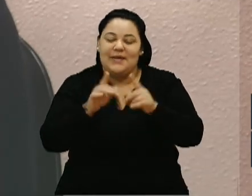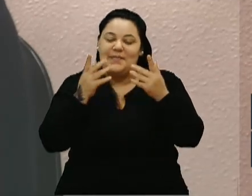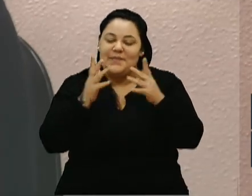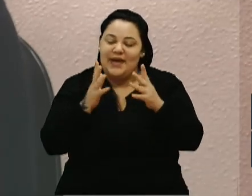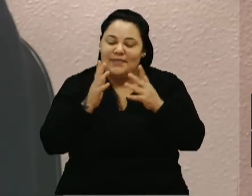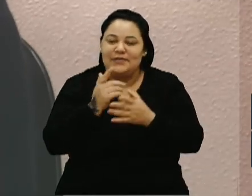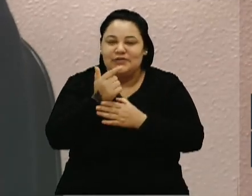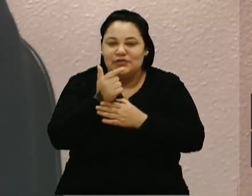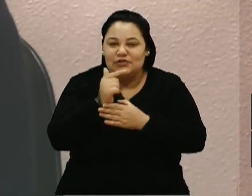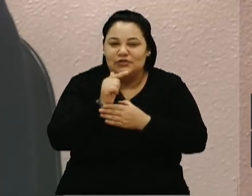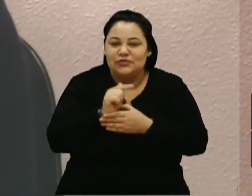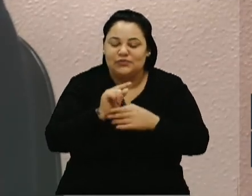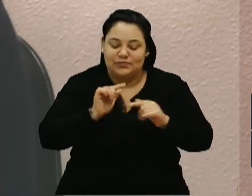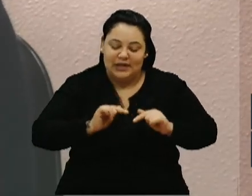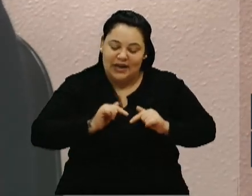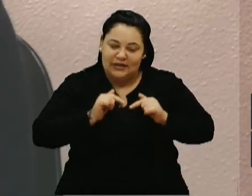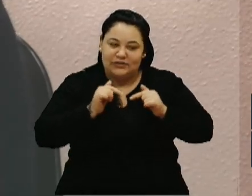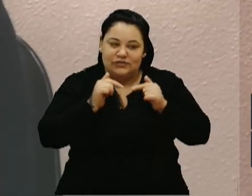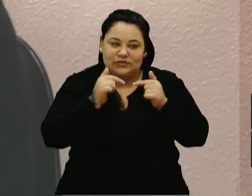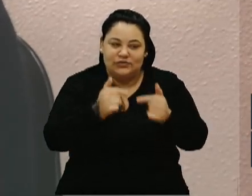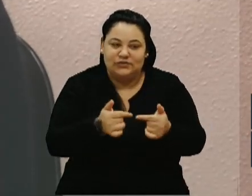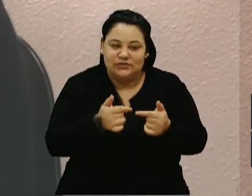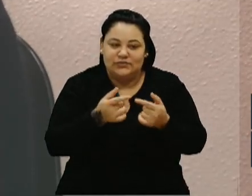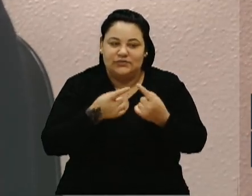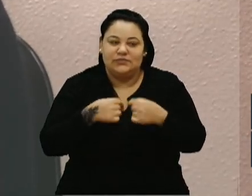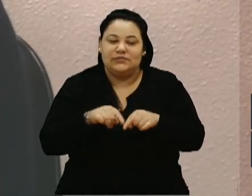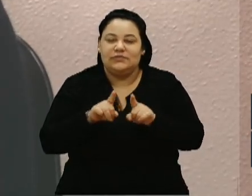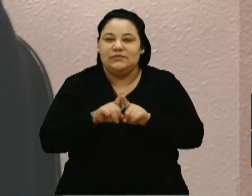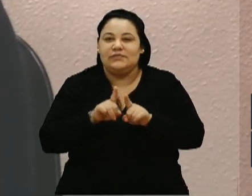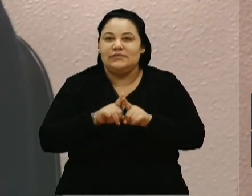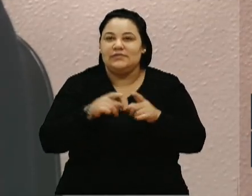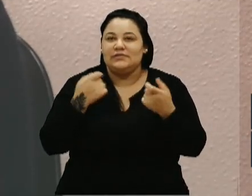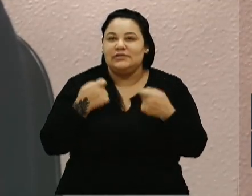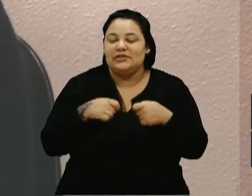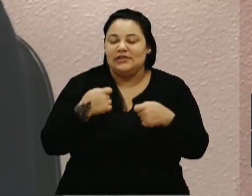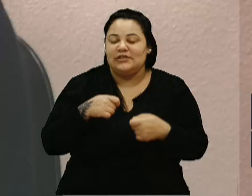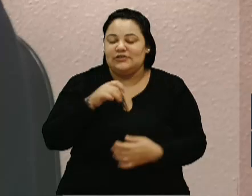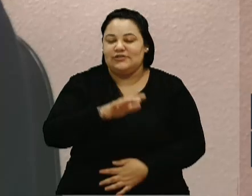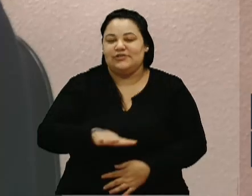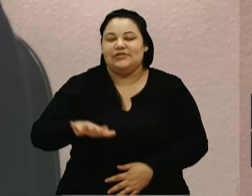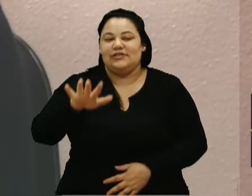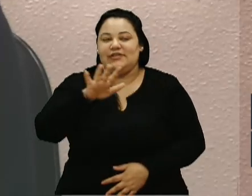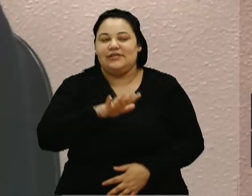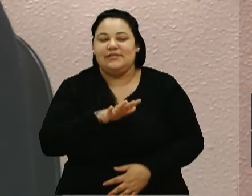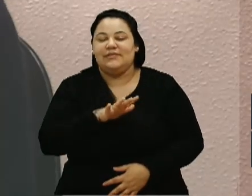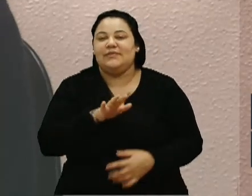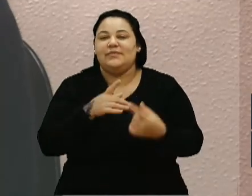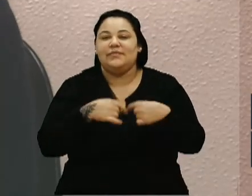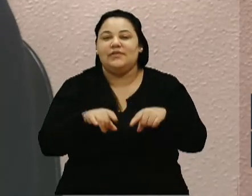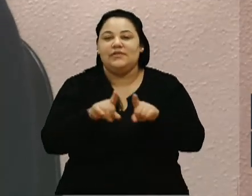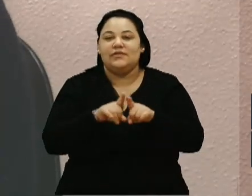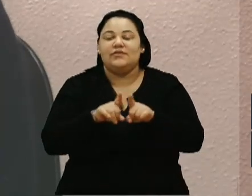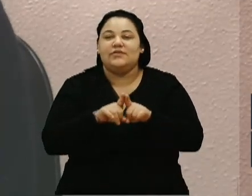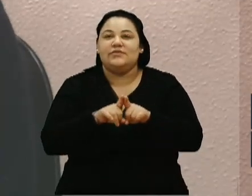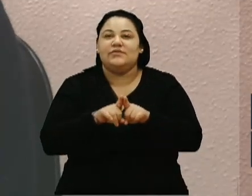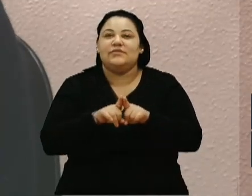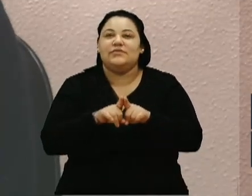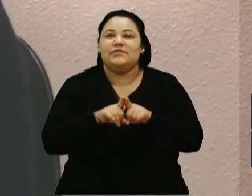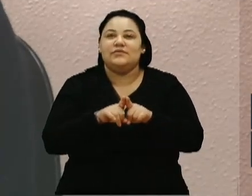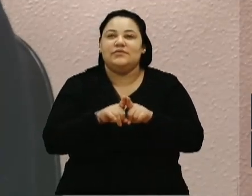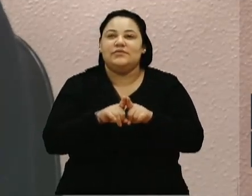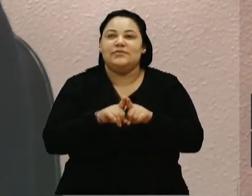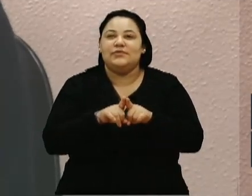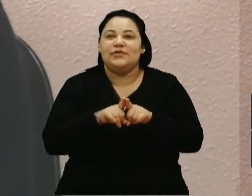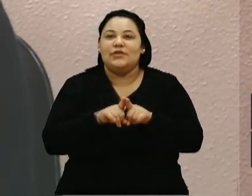uma vez pela iniciativa de trazer a sociedade como um todo para toda essa semana do Fórum, para o nosso